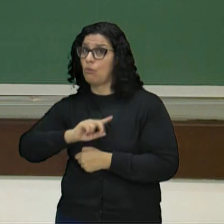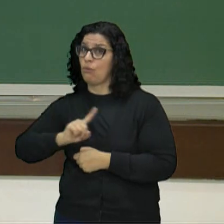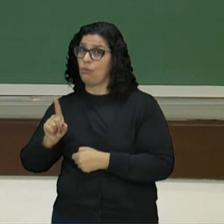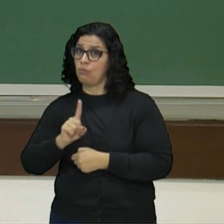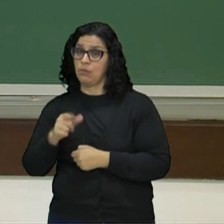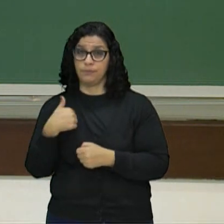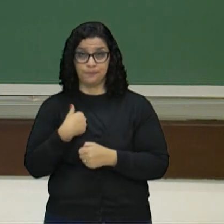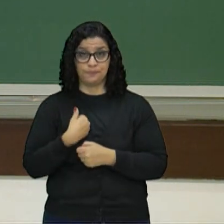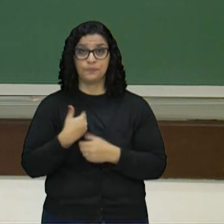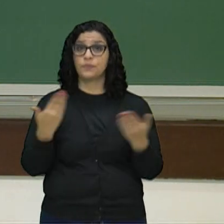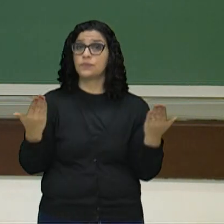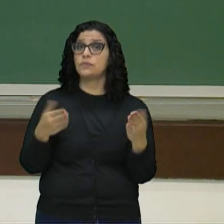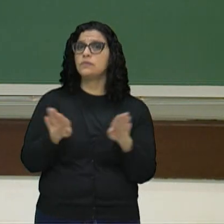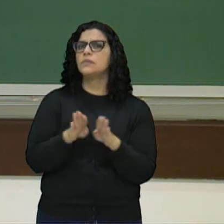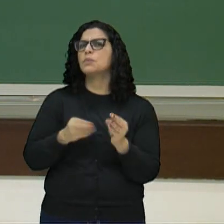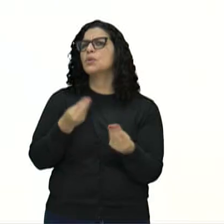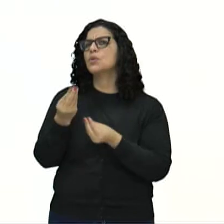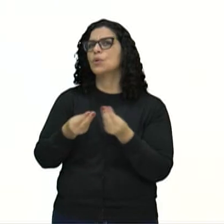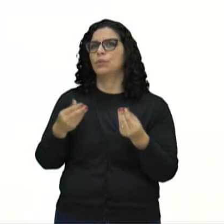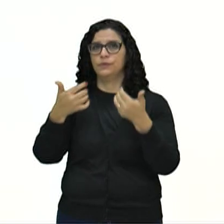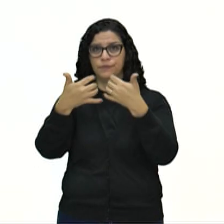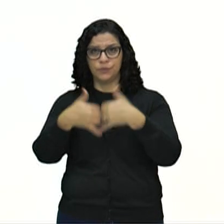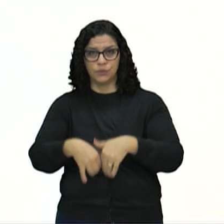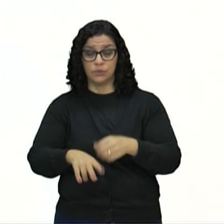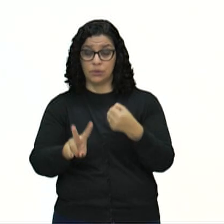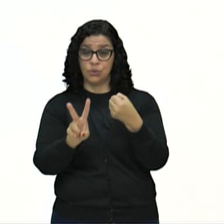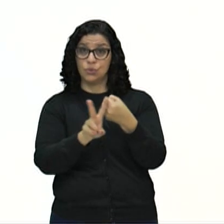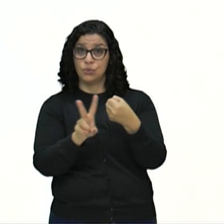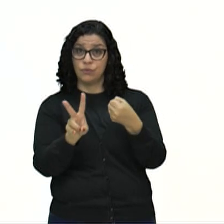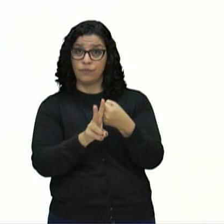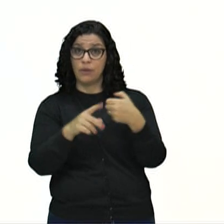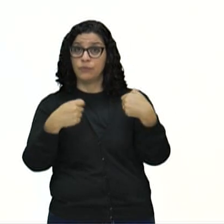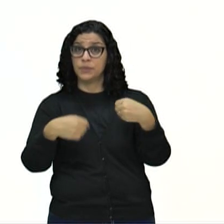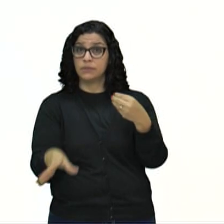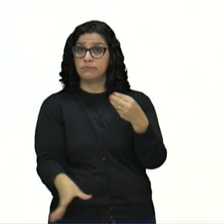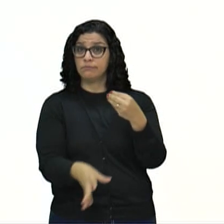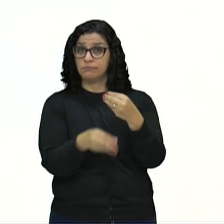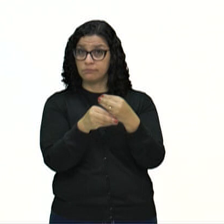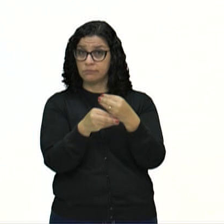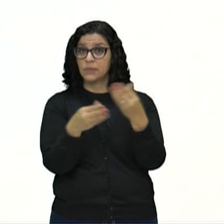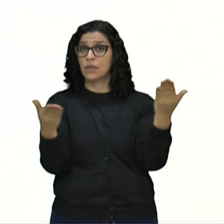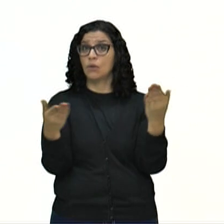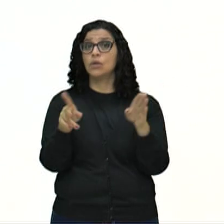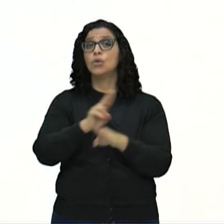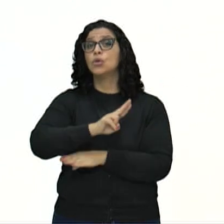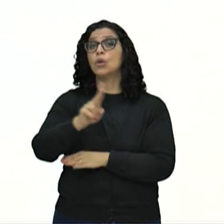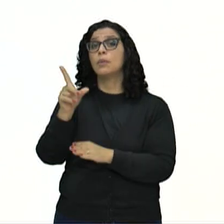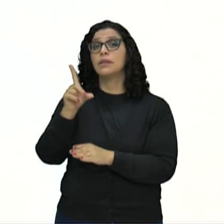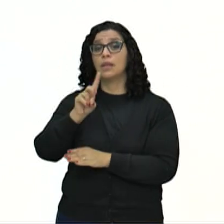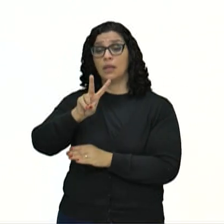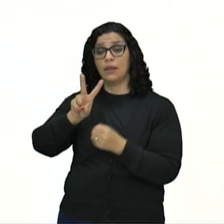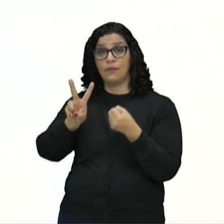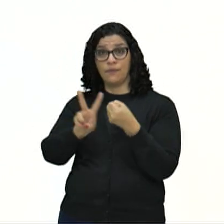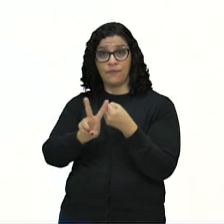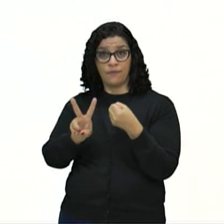Muito bem. Vamos lá então. Se um verbo precisa de um complemento, é chamado de